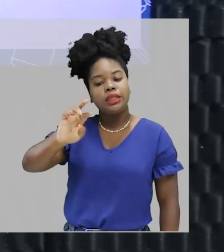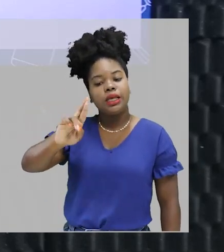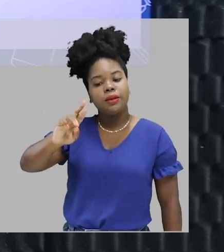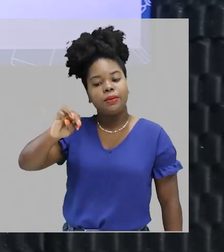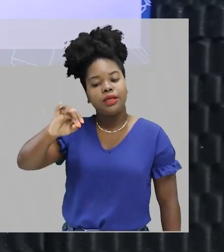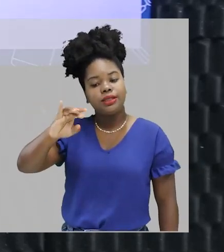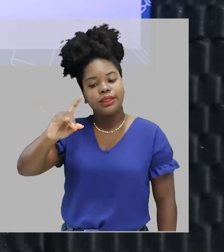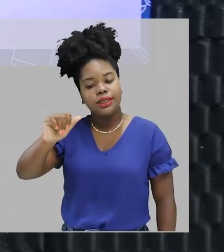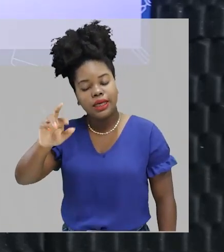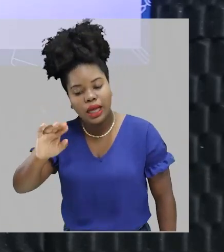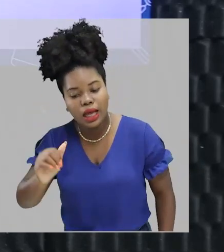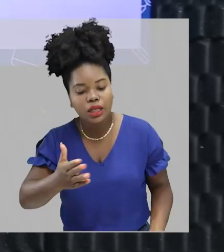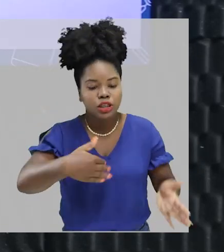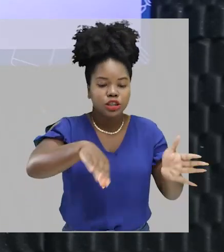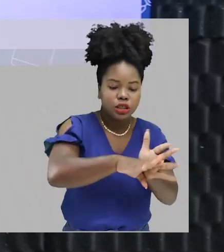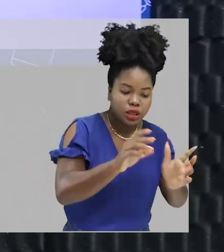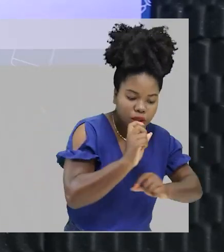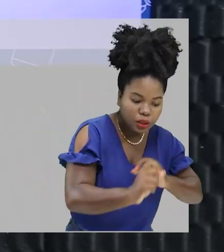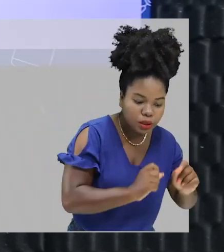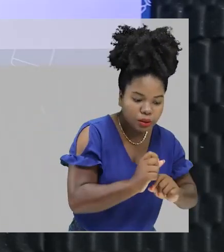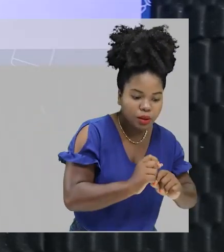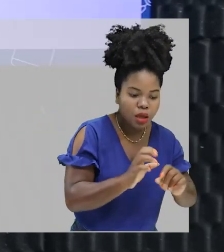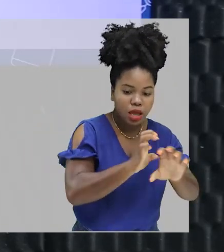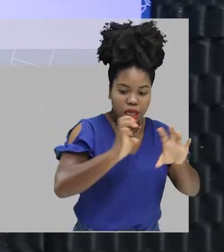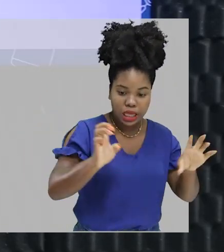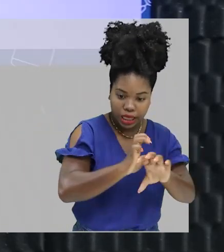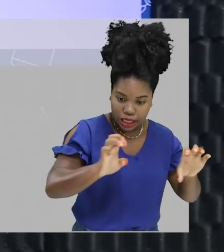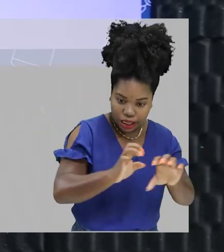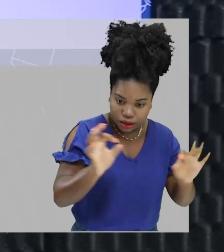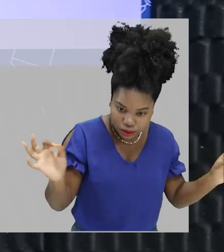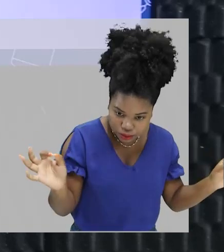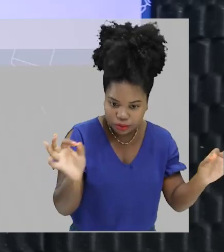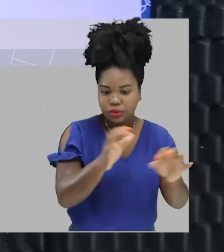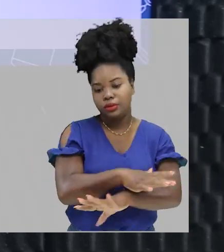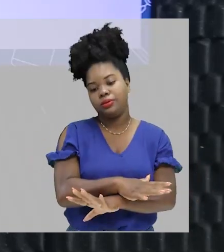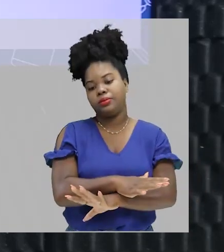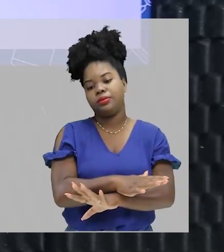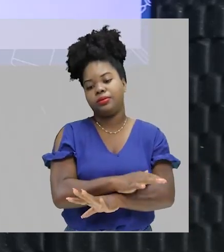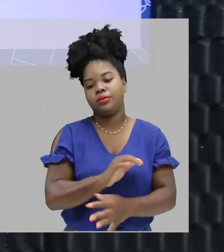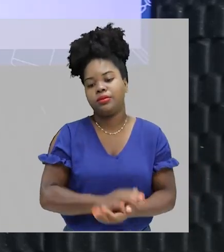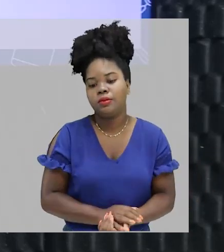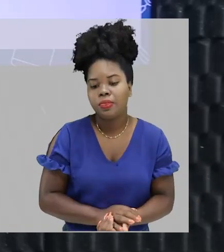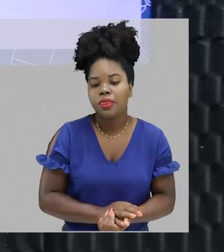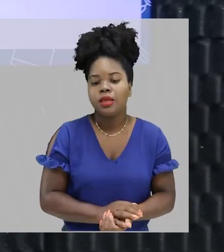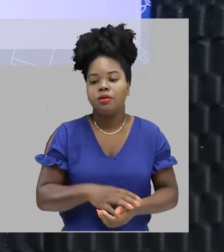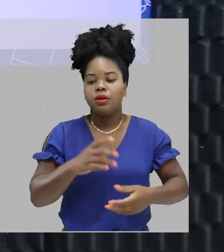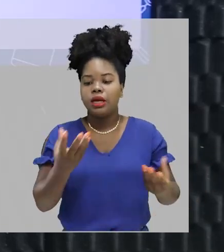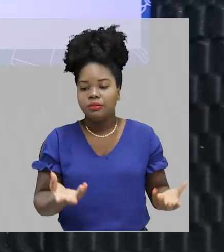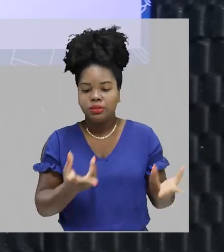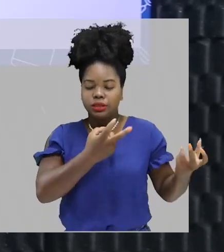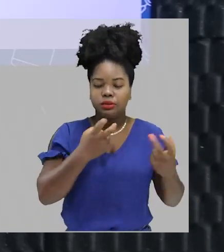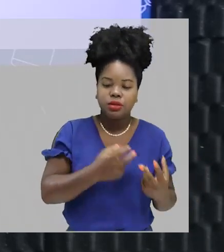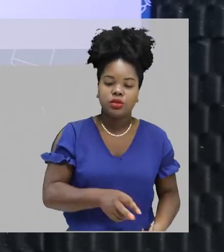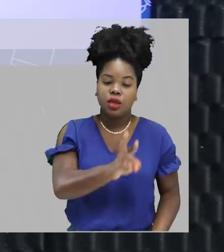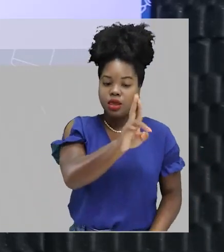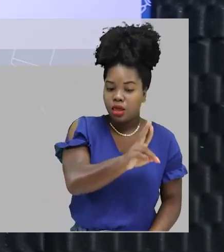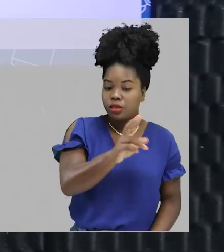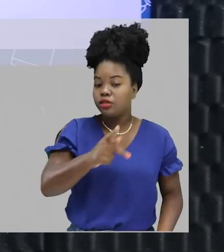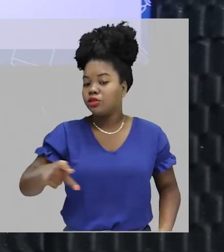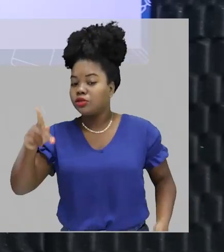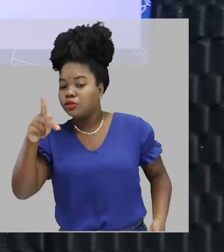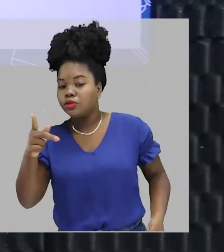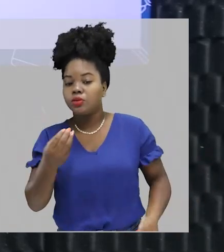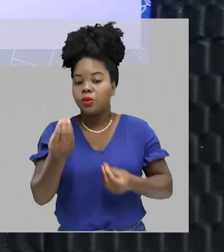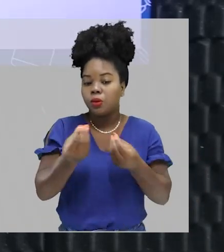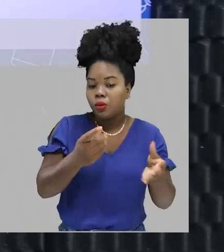equação final, nós podemos trabalhar os reagentes e os produtos de acordo com a questão, de acordo com a